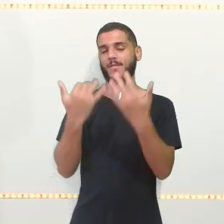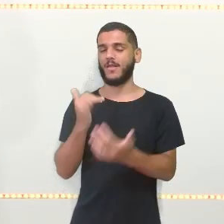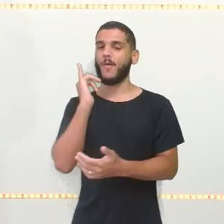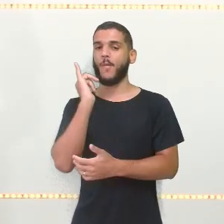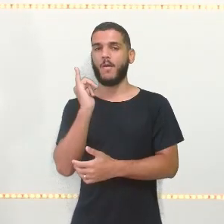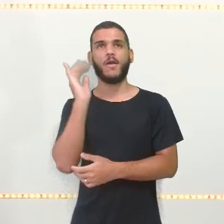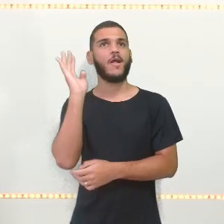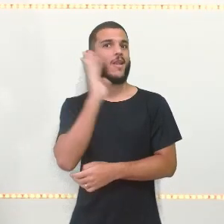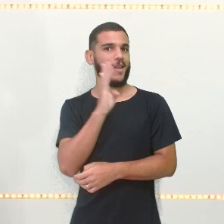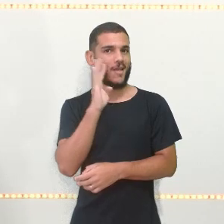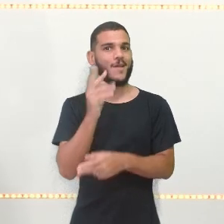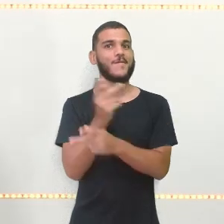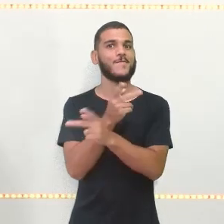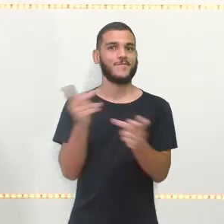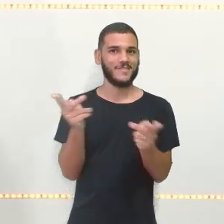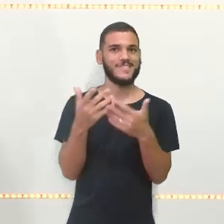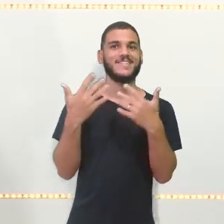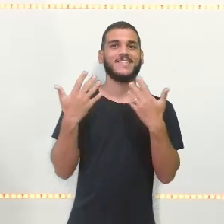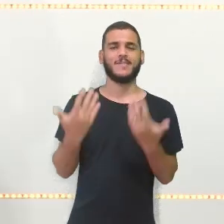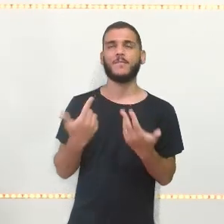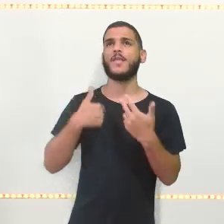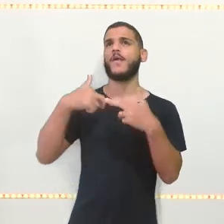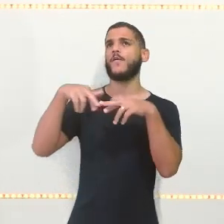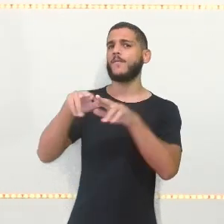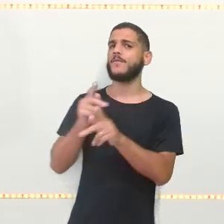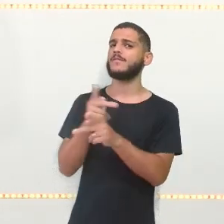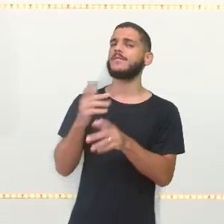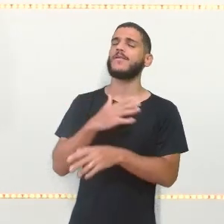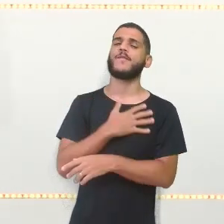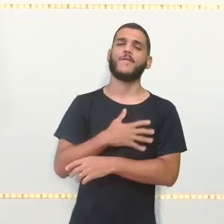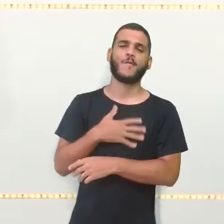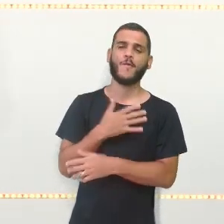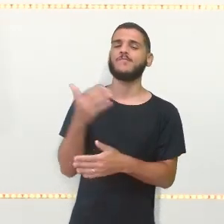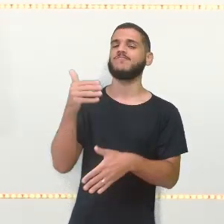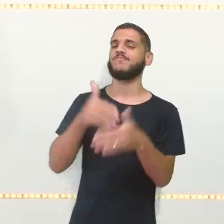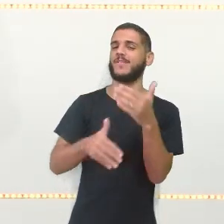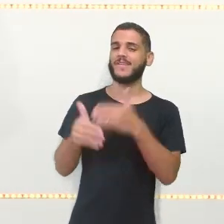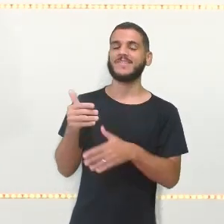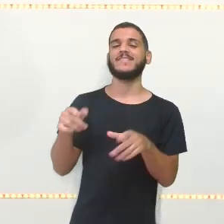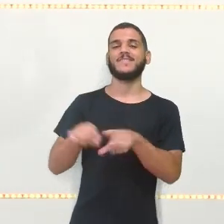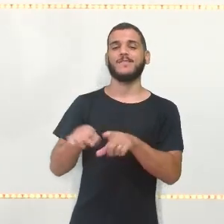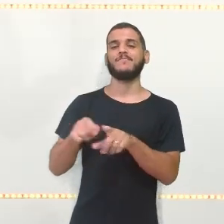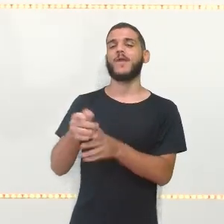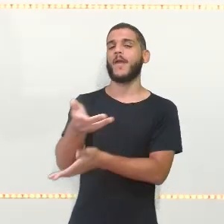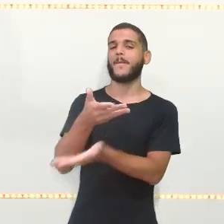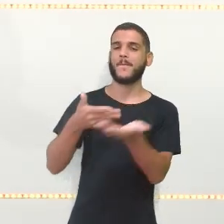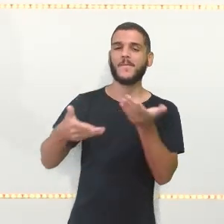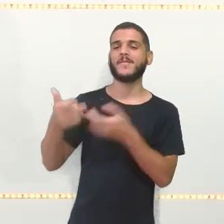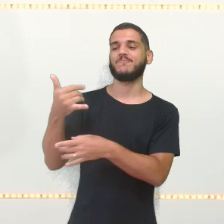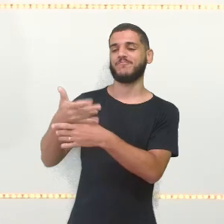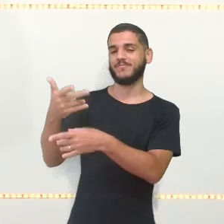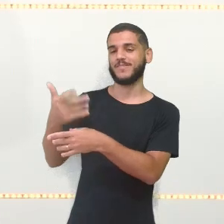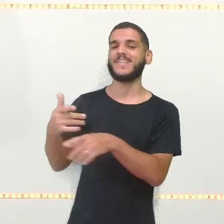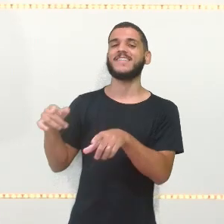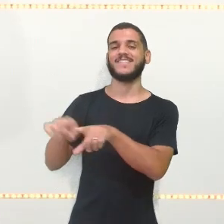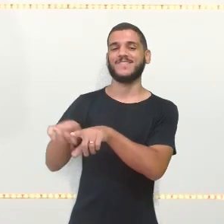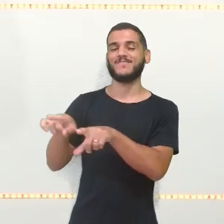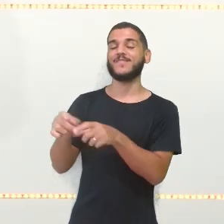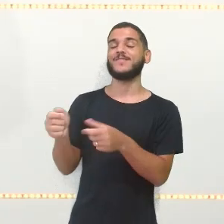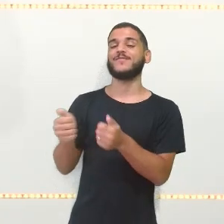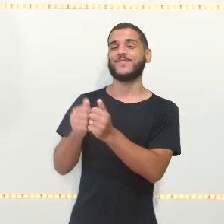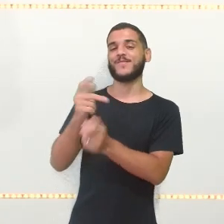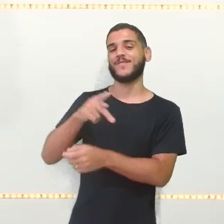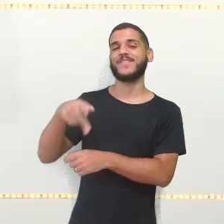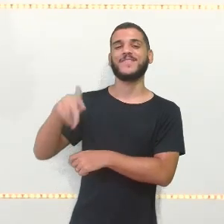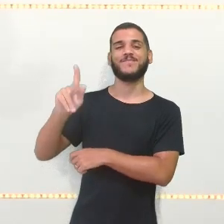para contar para vocês, tá? Espero que vocês gostem, que participem, que interajam no chat com a professora Kátia,